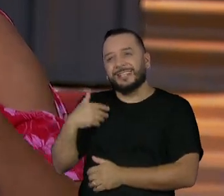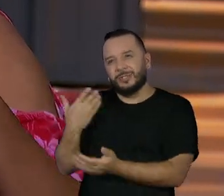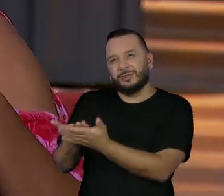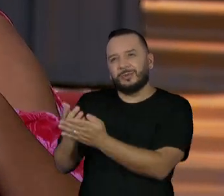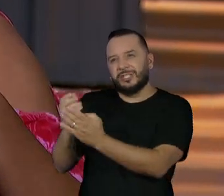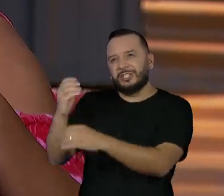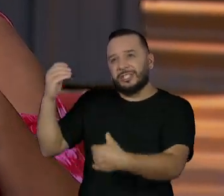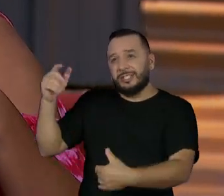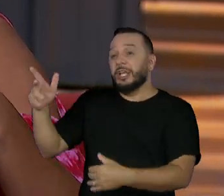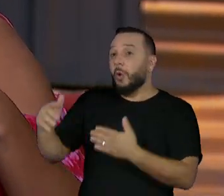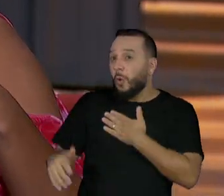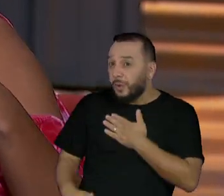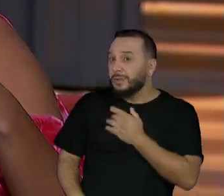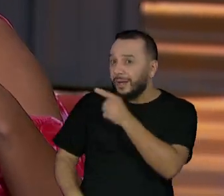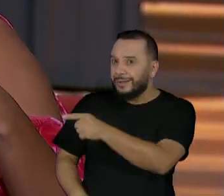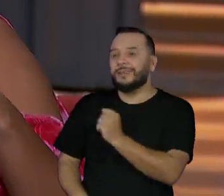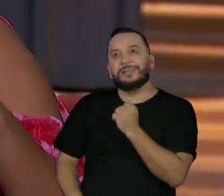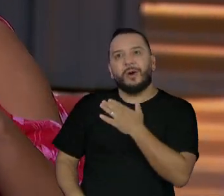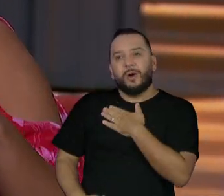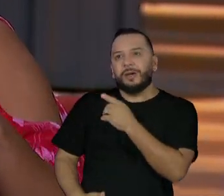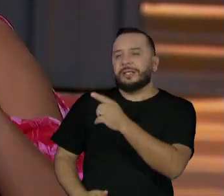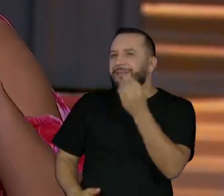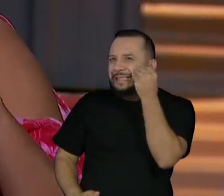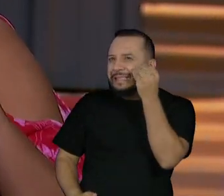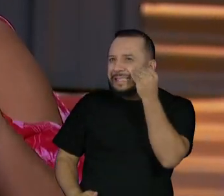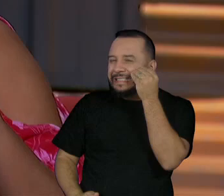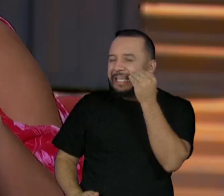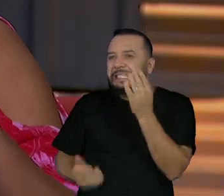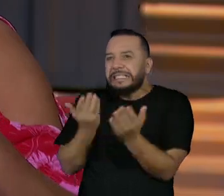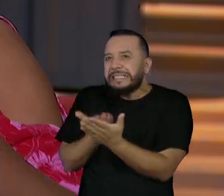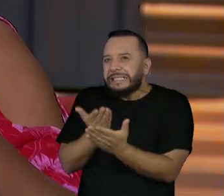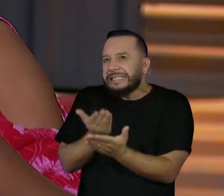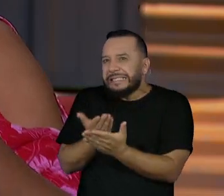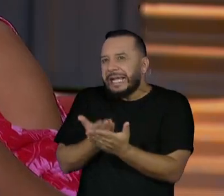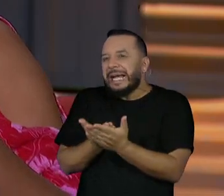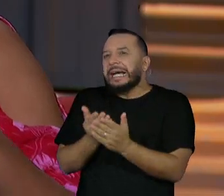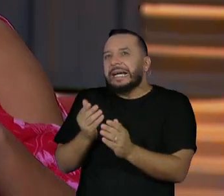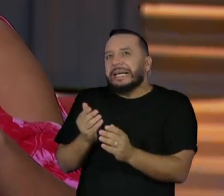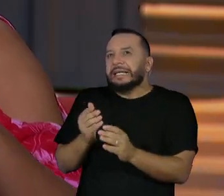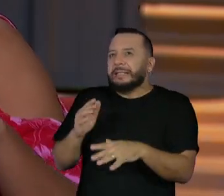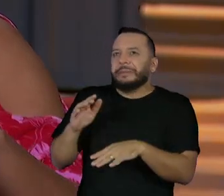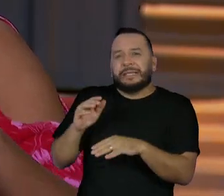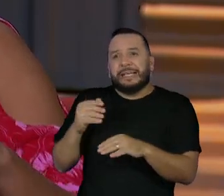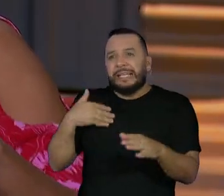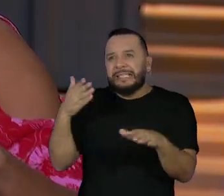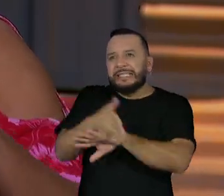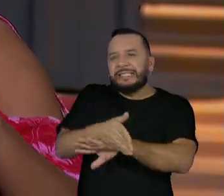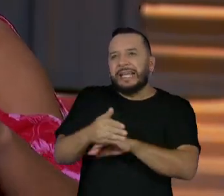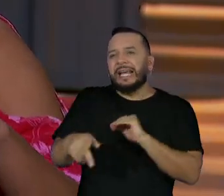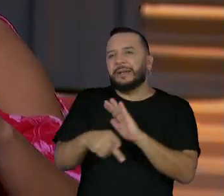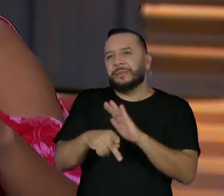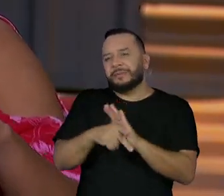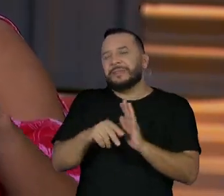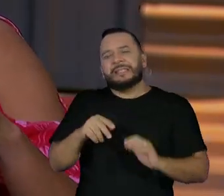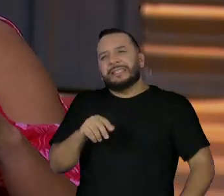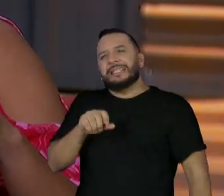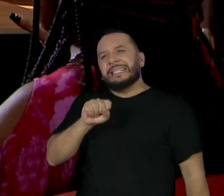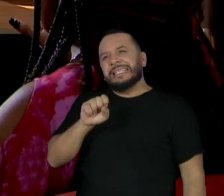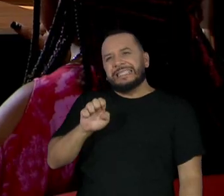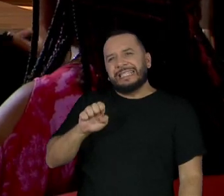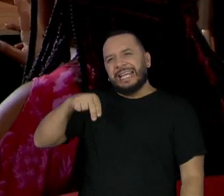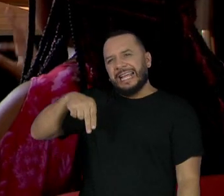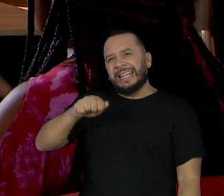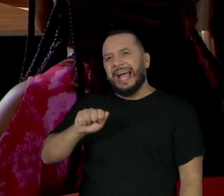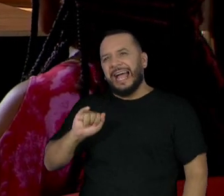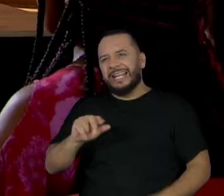gostava muito dele e eu tentei estudar, tentei entrar no Senai, né? Falei assim, eu gosto muito dele, vou seguir